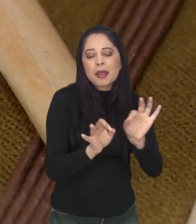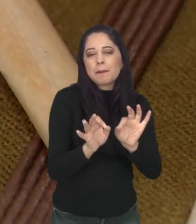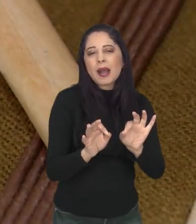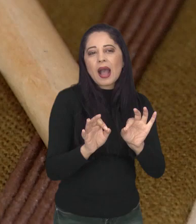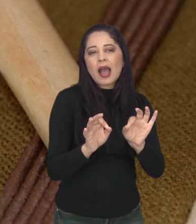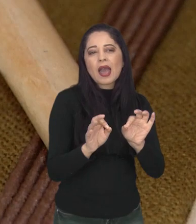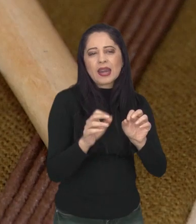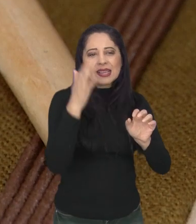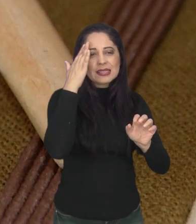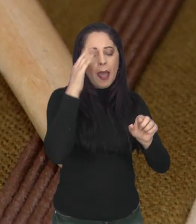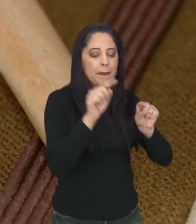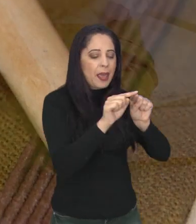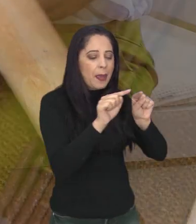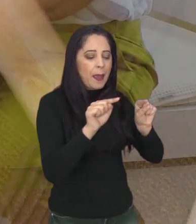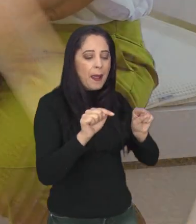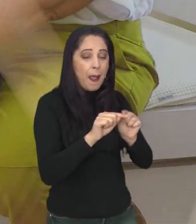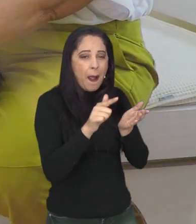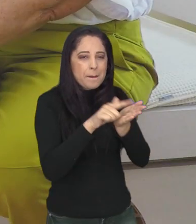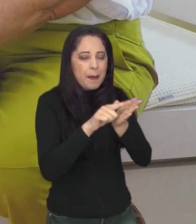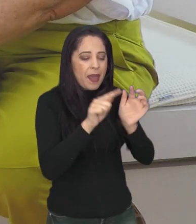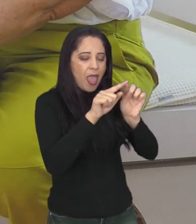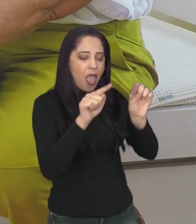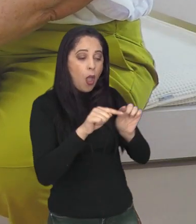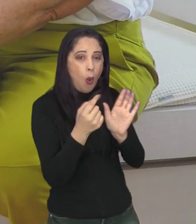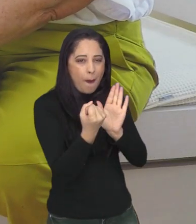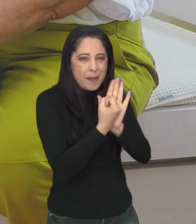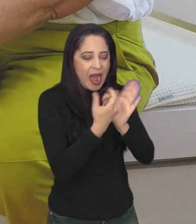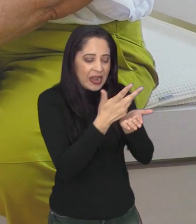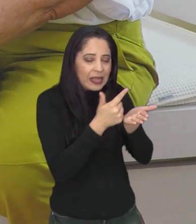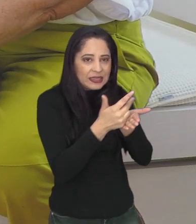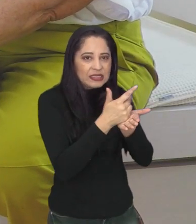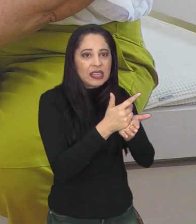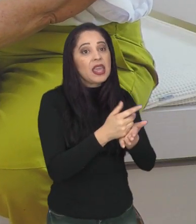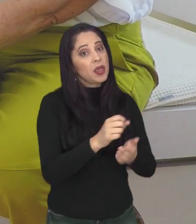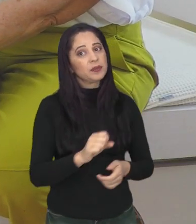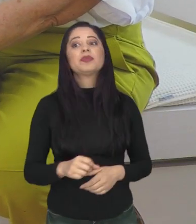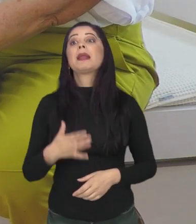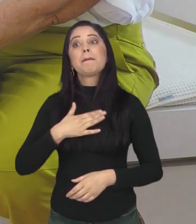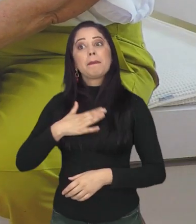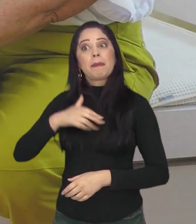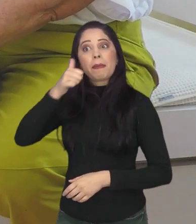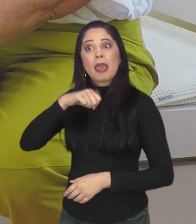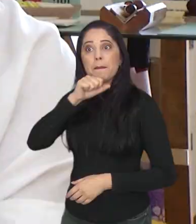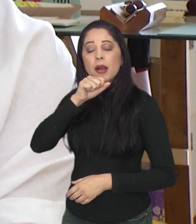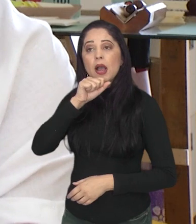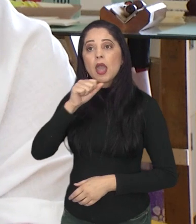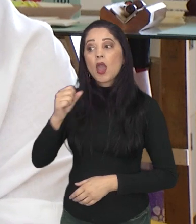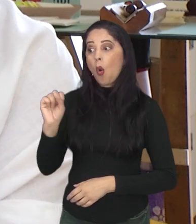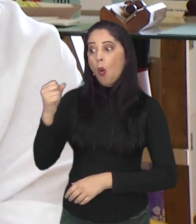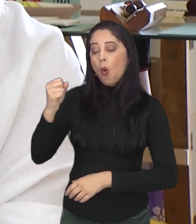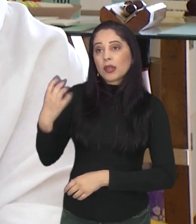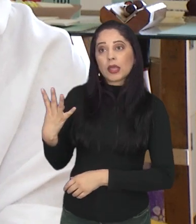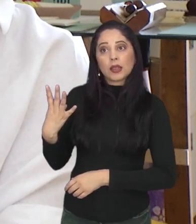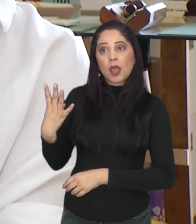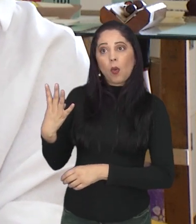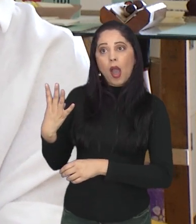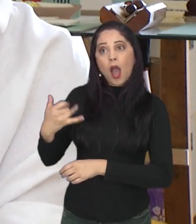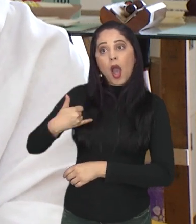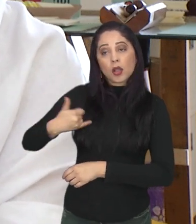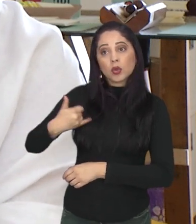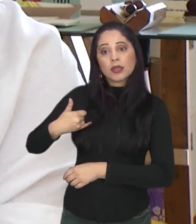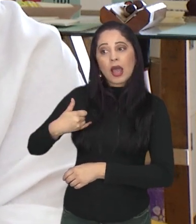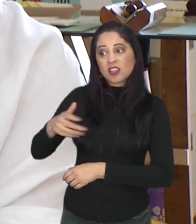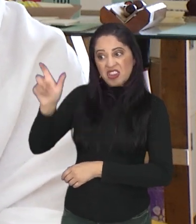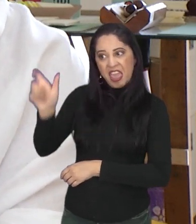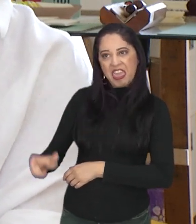as etiquetinhas sim sim a minha mãe tem 84 anos e ela é muito ativa Então ela que cria